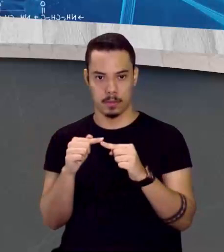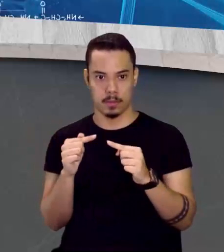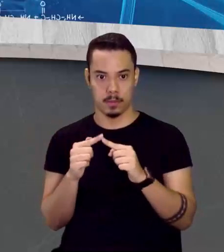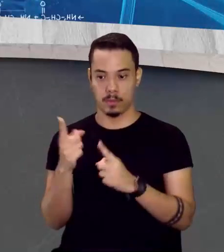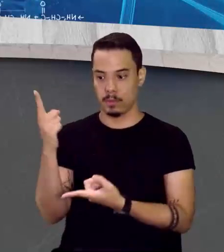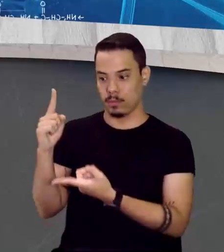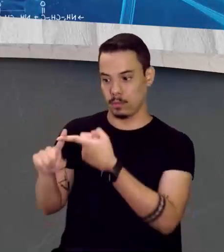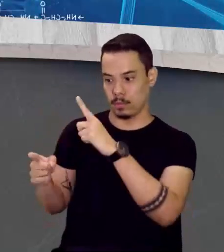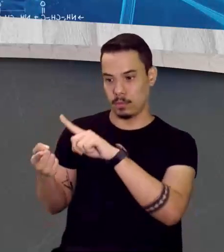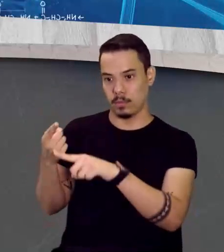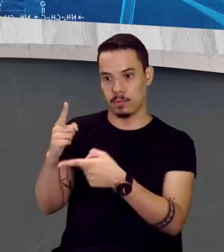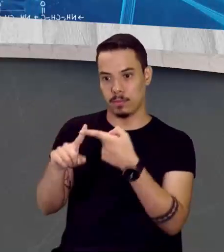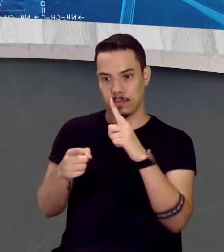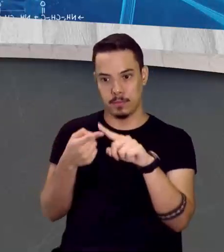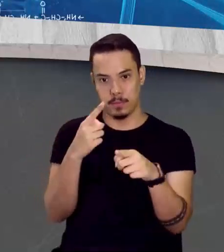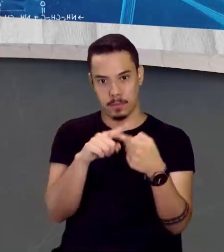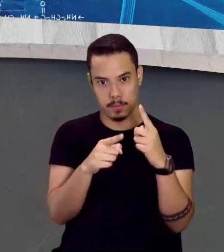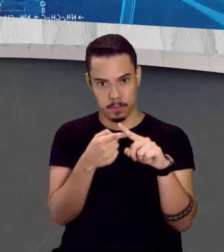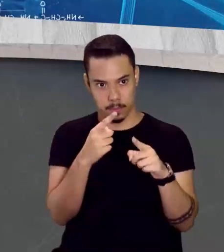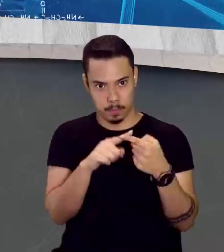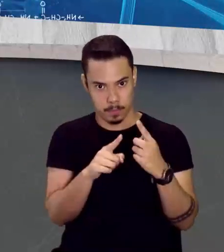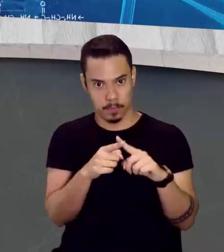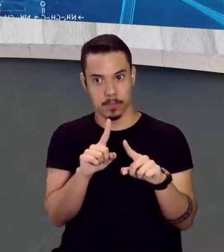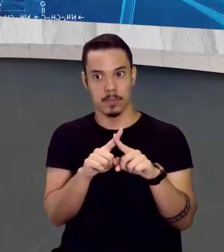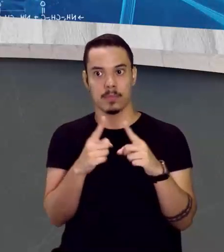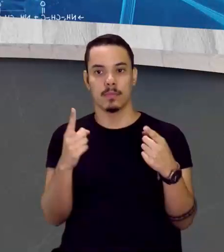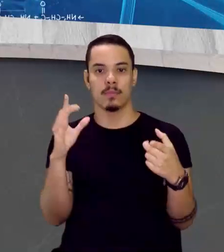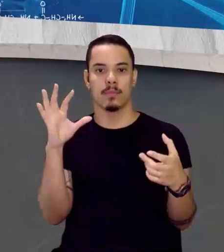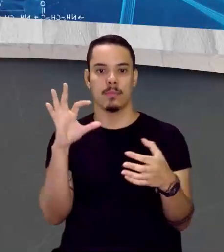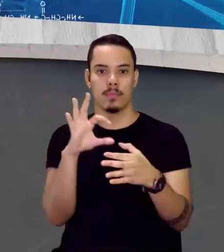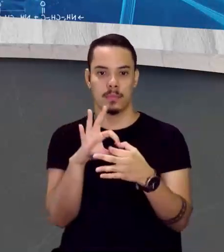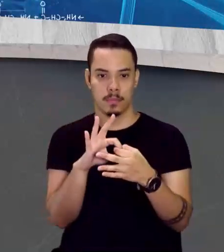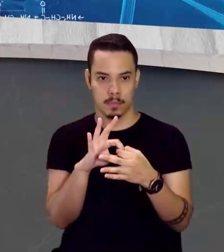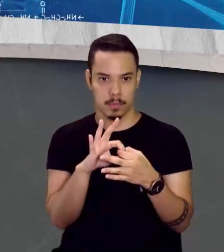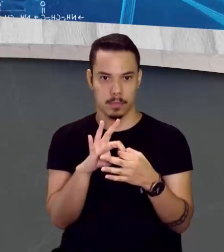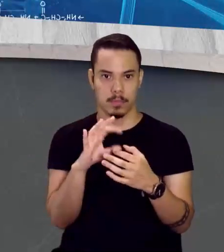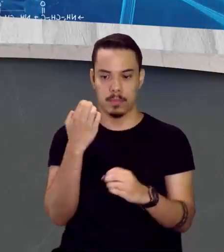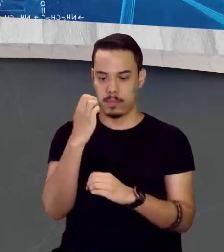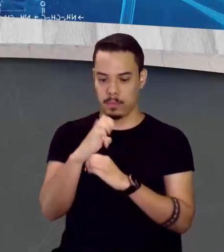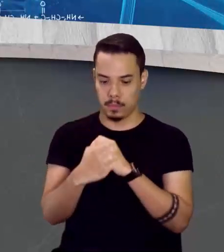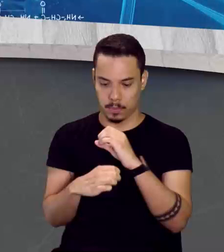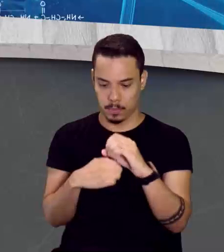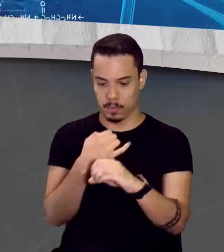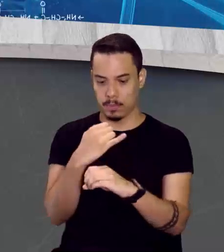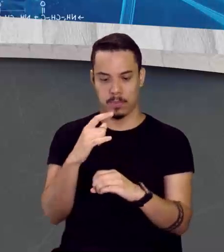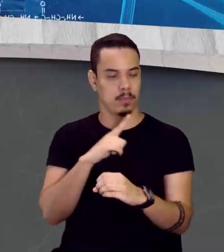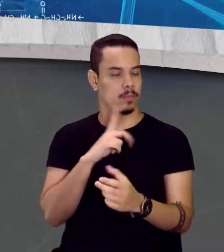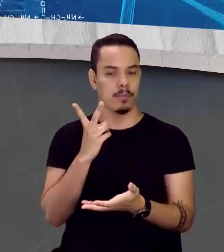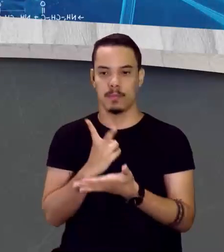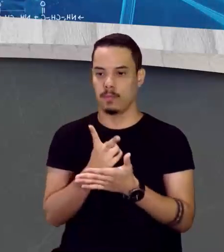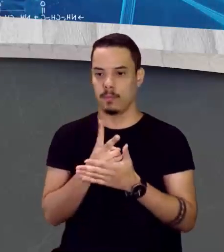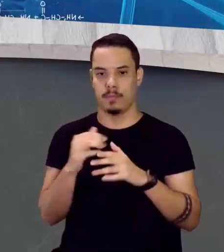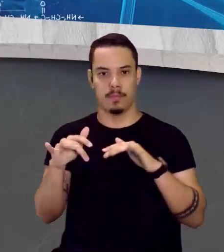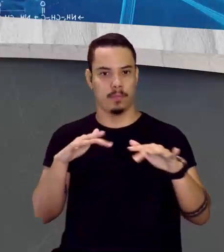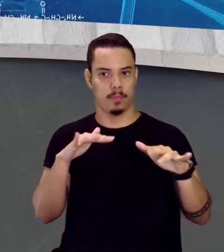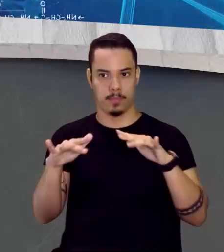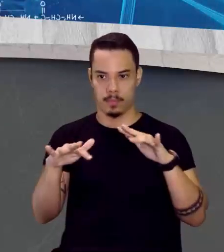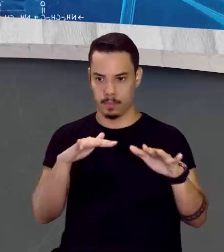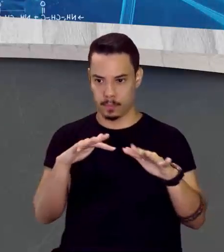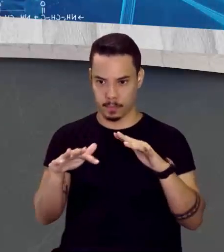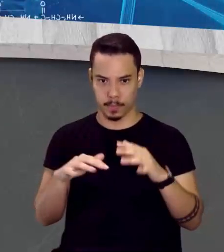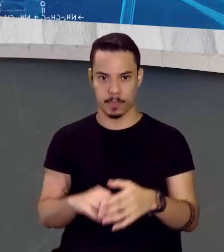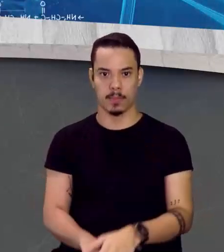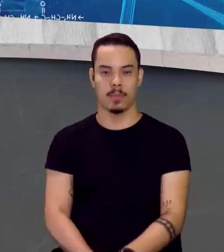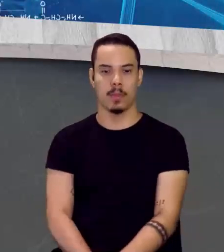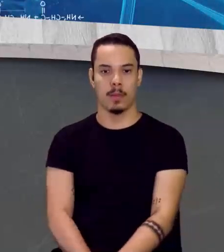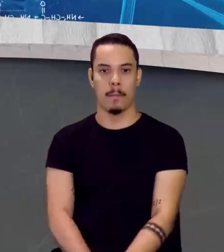si, porém os átomos estão ligados e os elétrons estão se movimentando no espaço. Por isso que nós